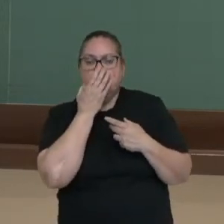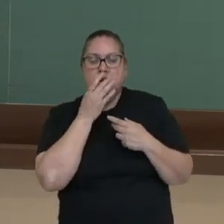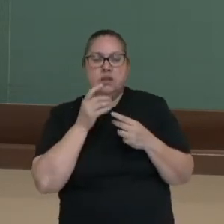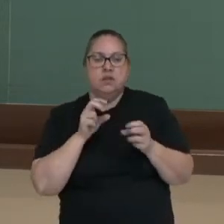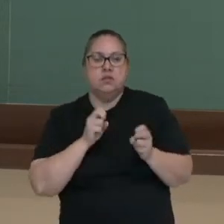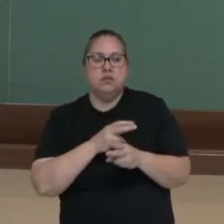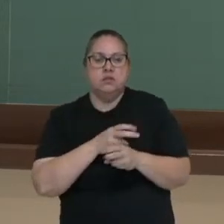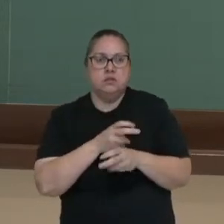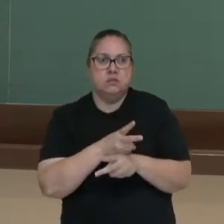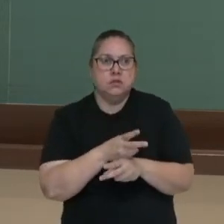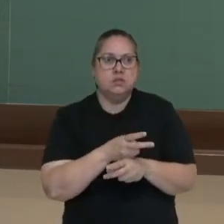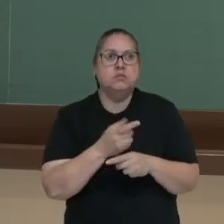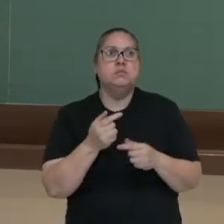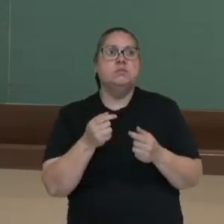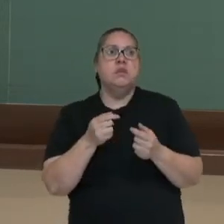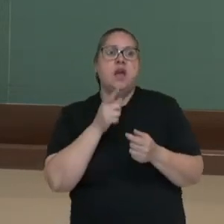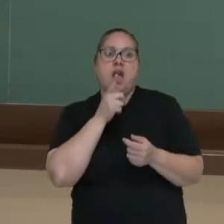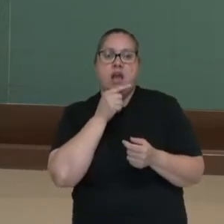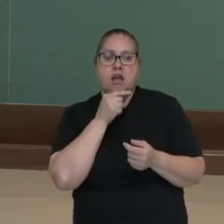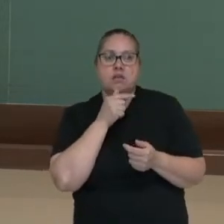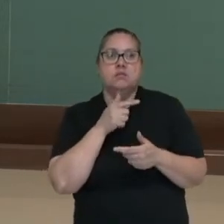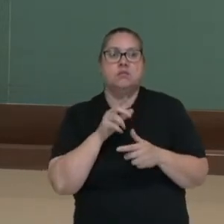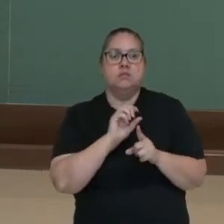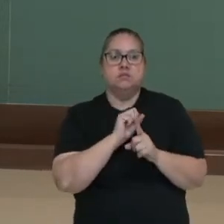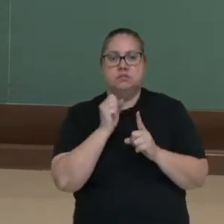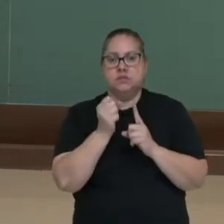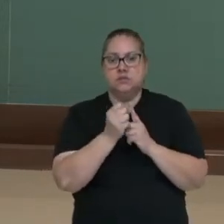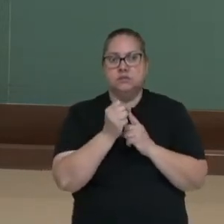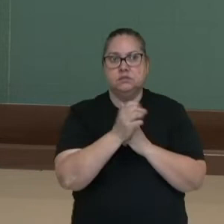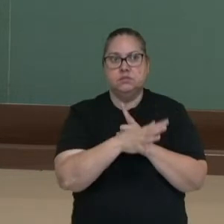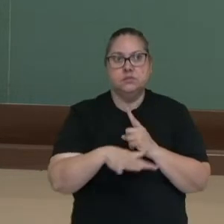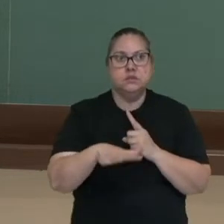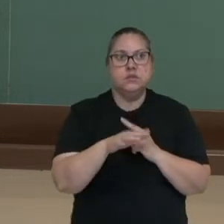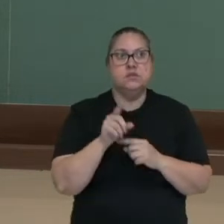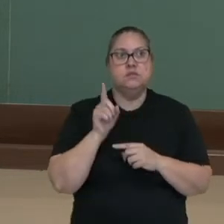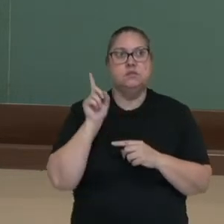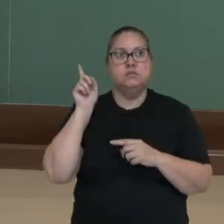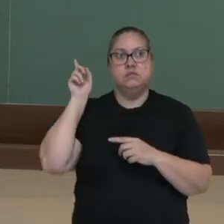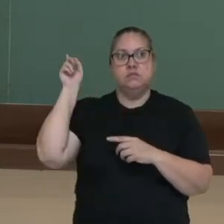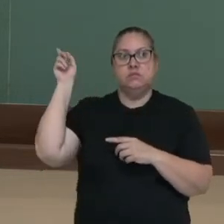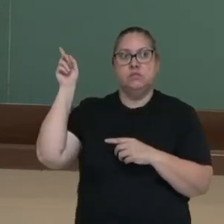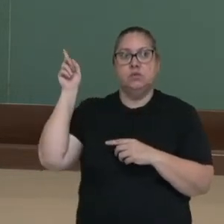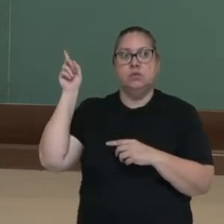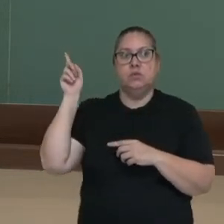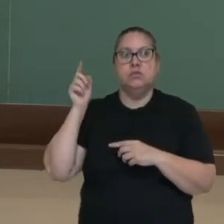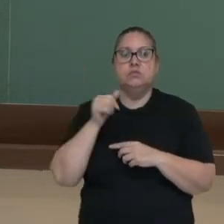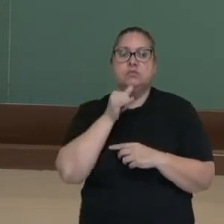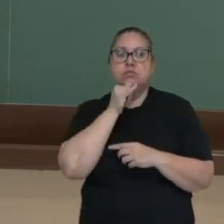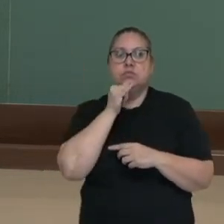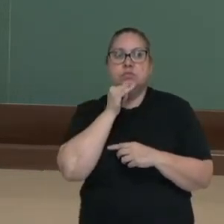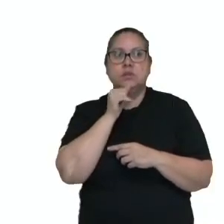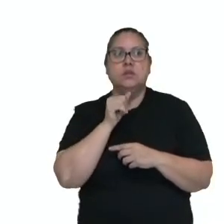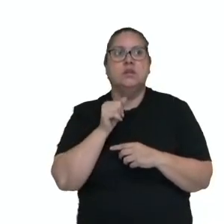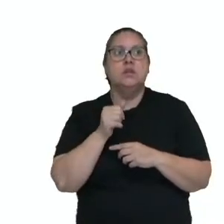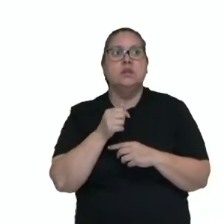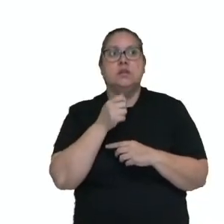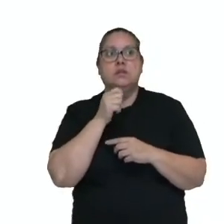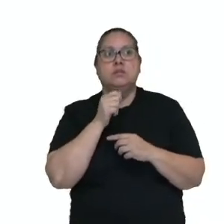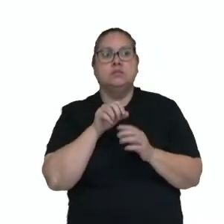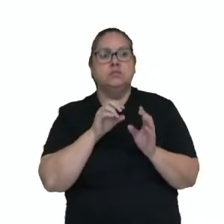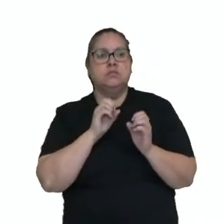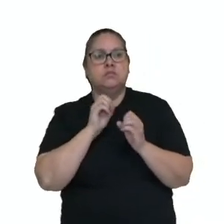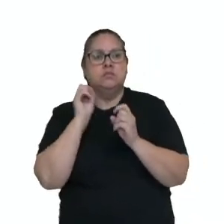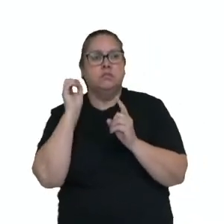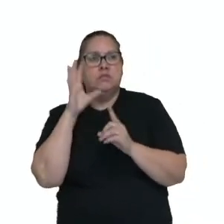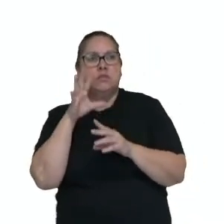essas consequências negativas, né, para a própria população. Aqui nós temos um exemplo, então, da radiação emitida por